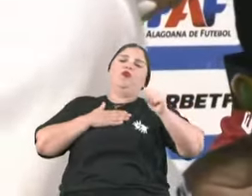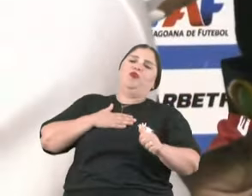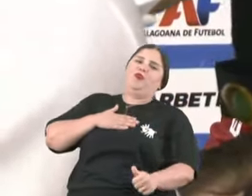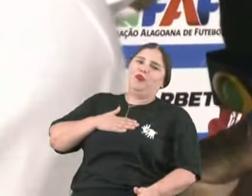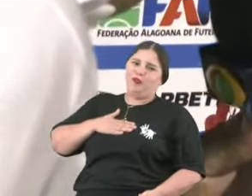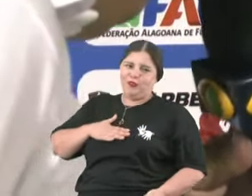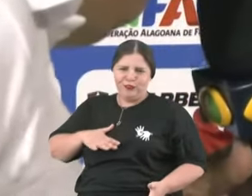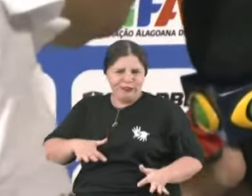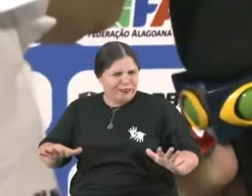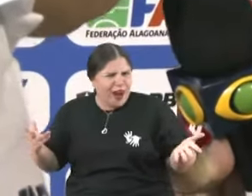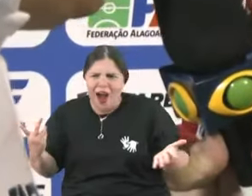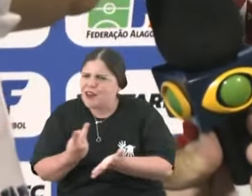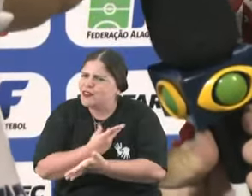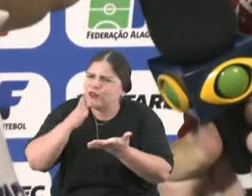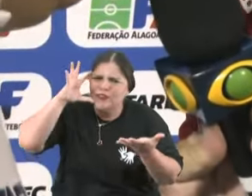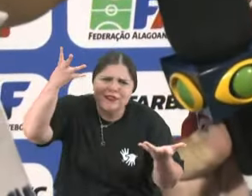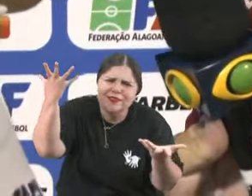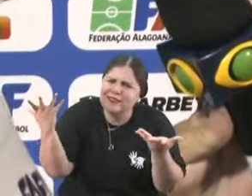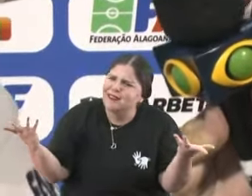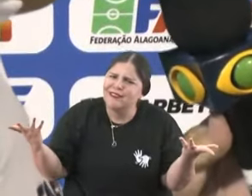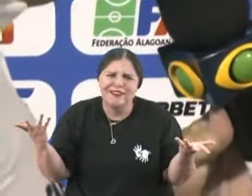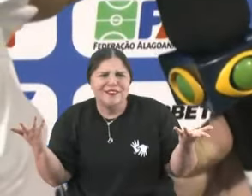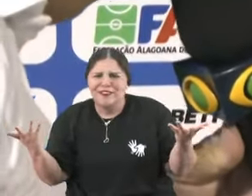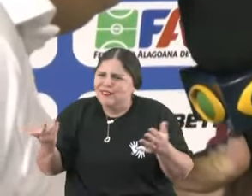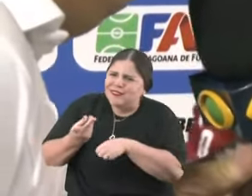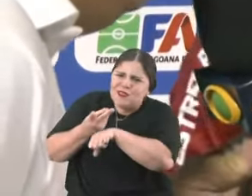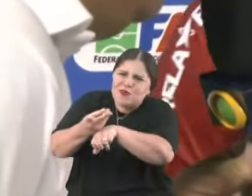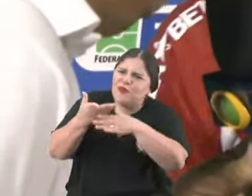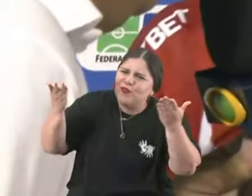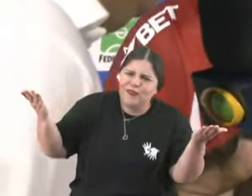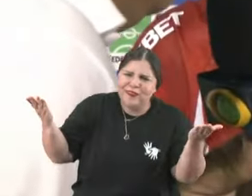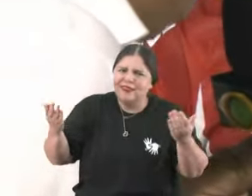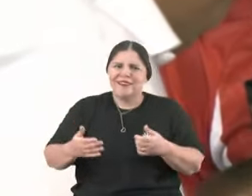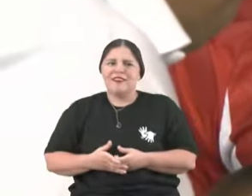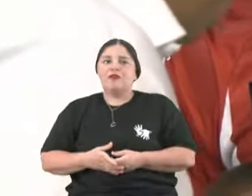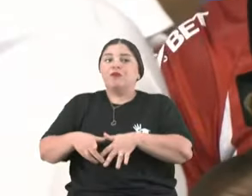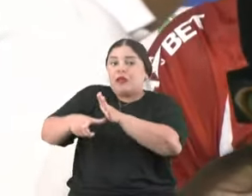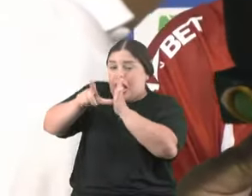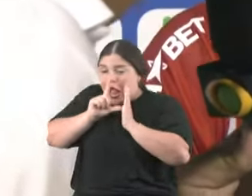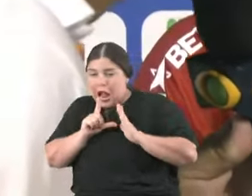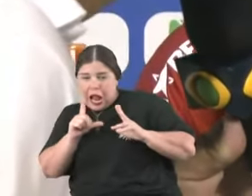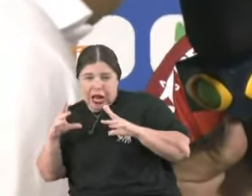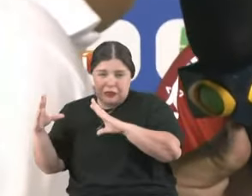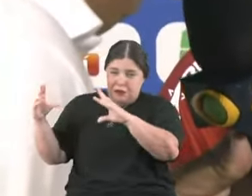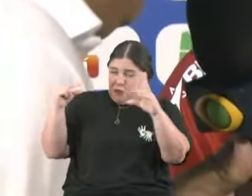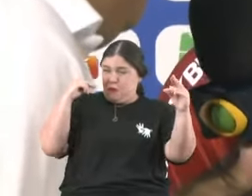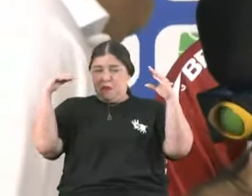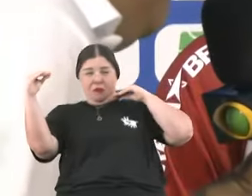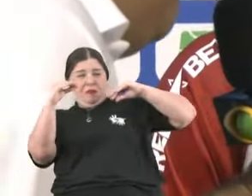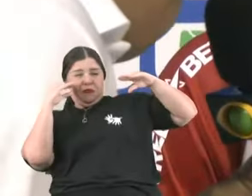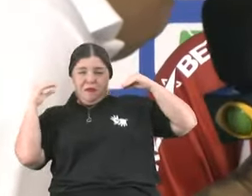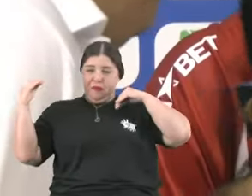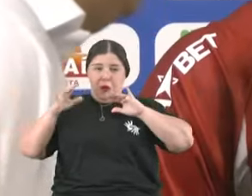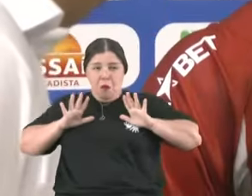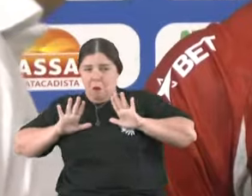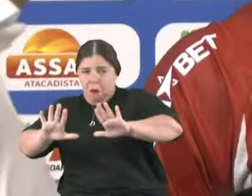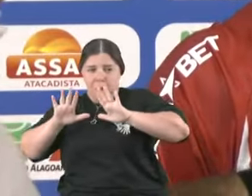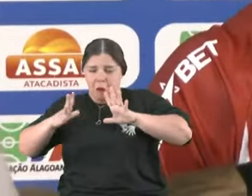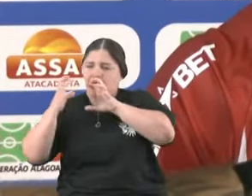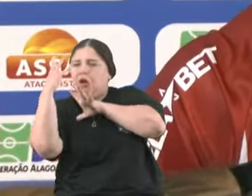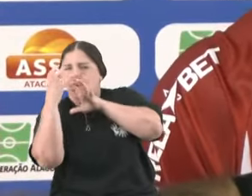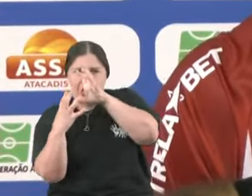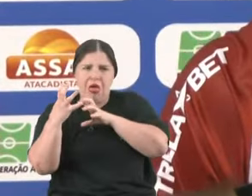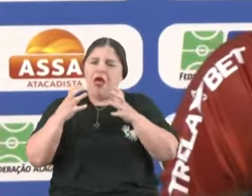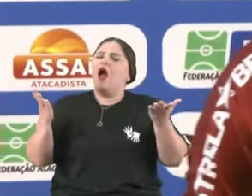antes de dar teu troféu? O que é que aconteceu ali? A gente viu só o disse-me-disse, o empurra-empurra. O que é que aconteceu ali, Anselmo? Boa noite.